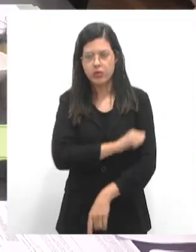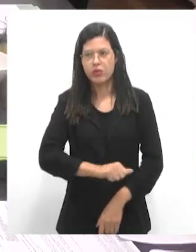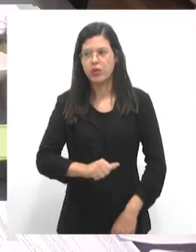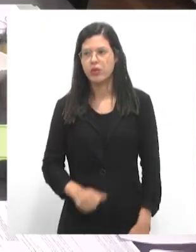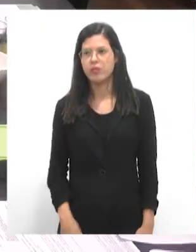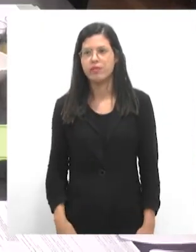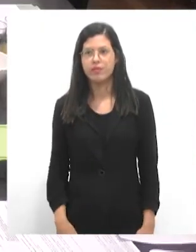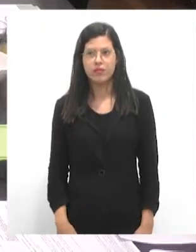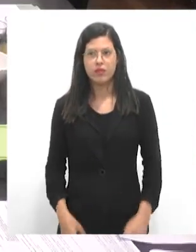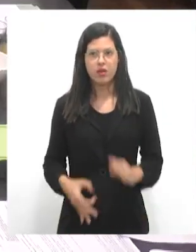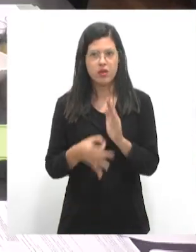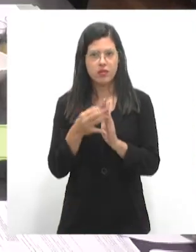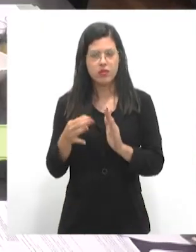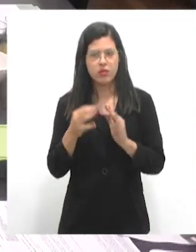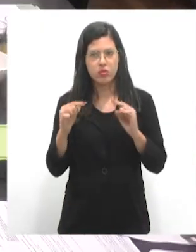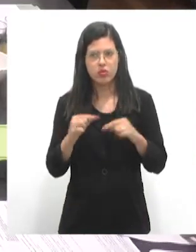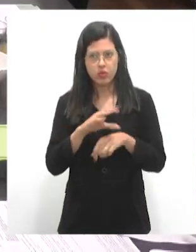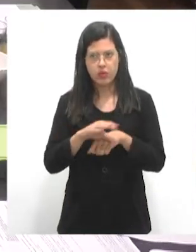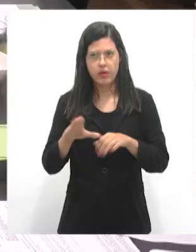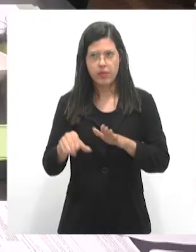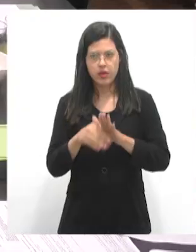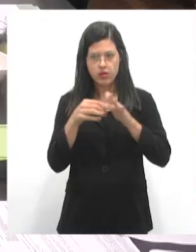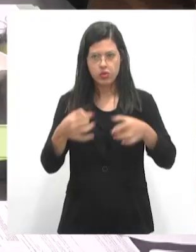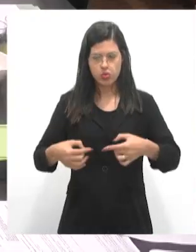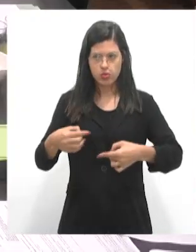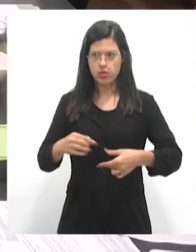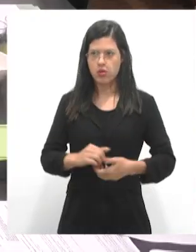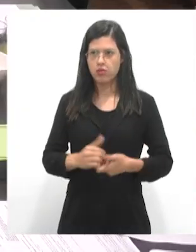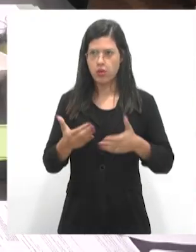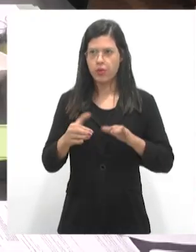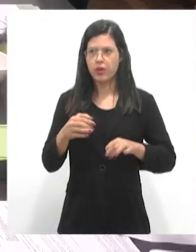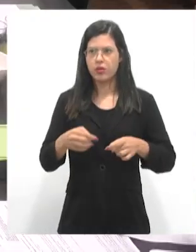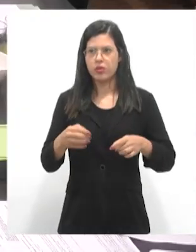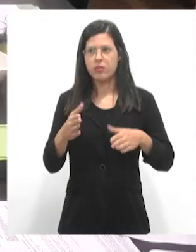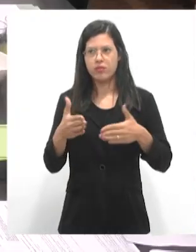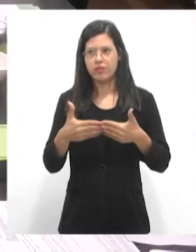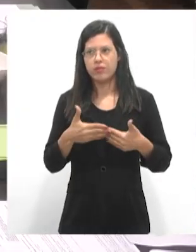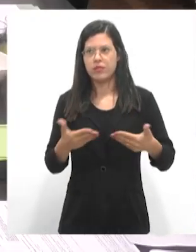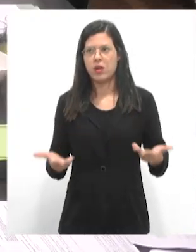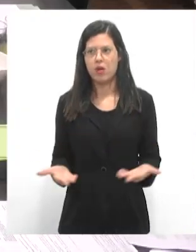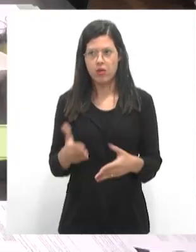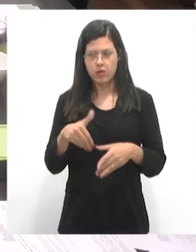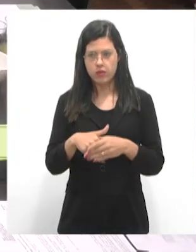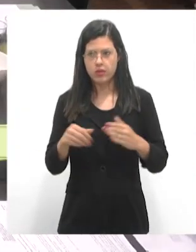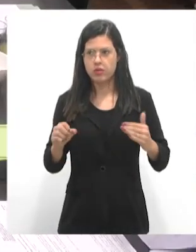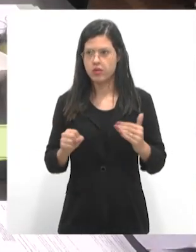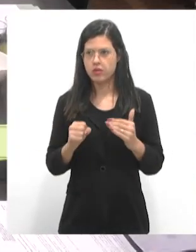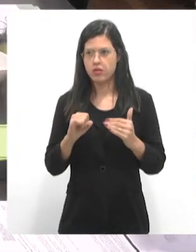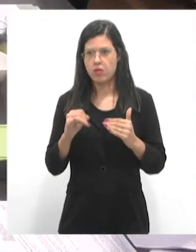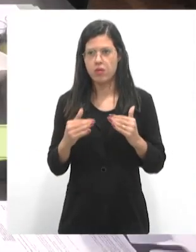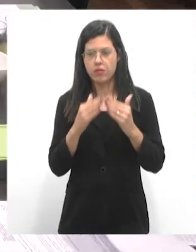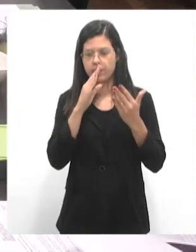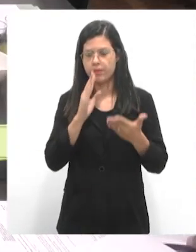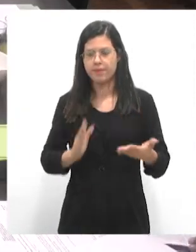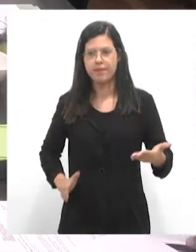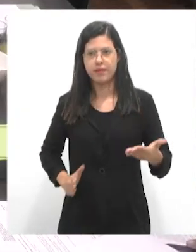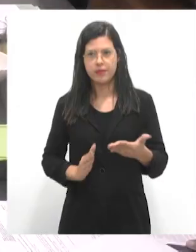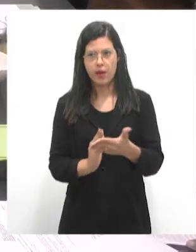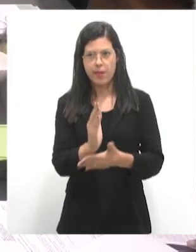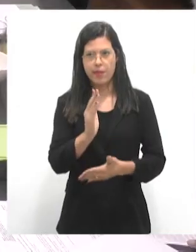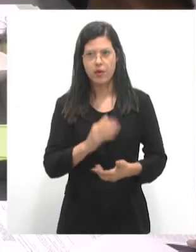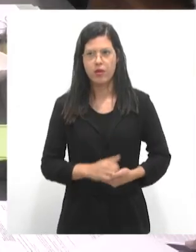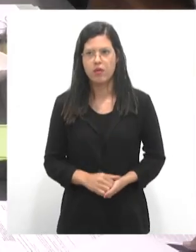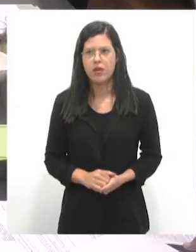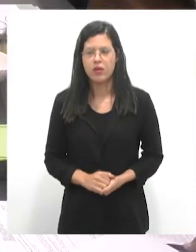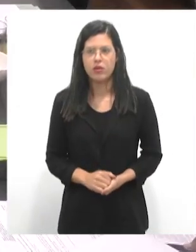parecer pela constitucionalidade com emenda. Em discussão. Não havendo quem queira discutir, encerrada a discussão e votação, os senhores que aprovam permaneçam como